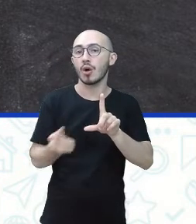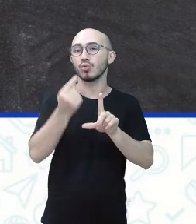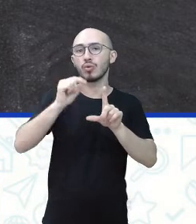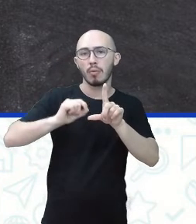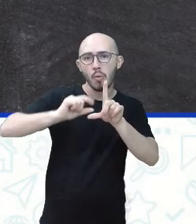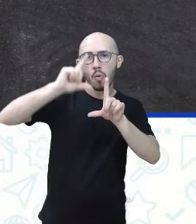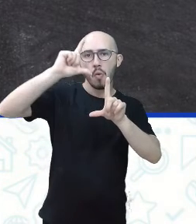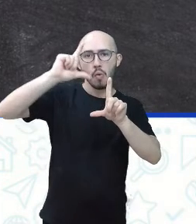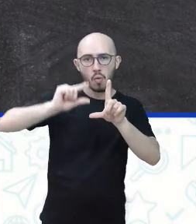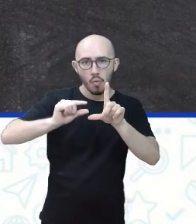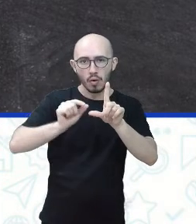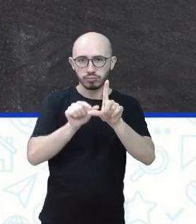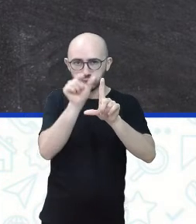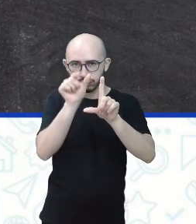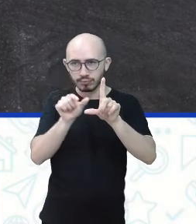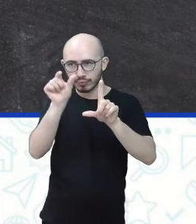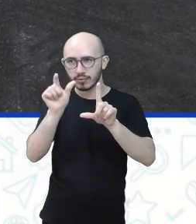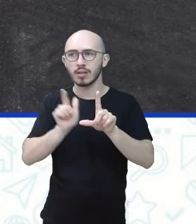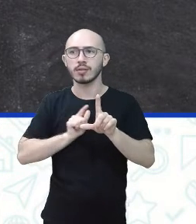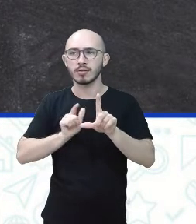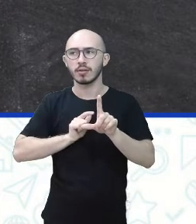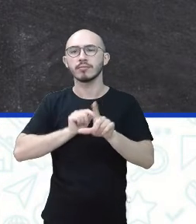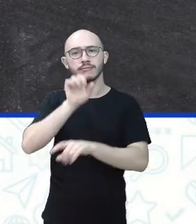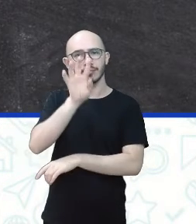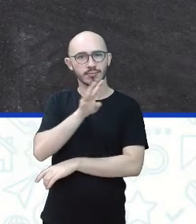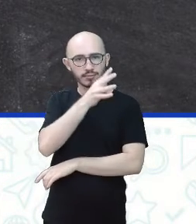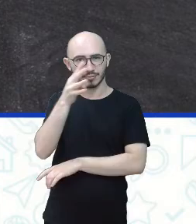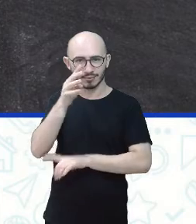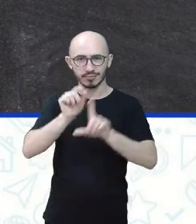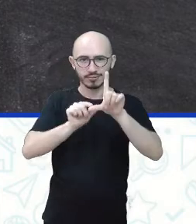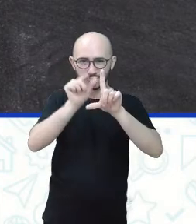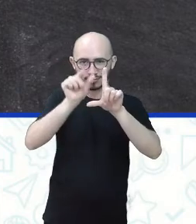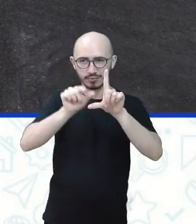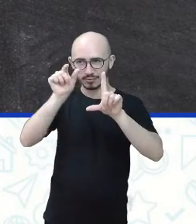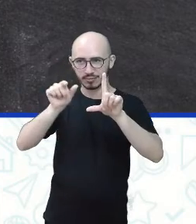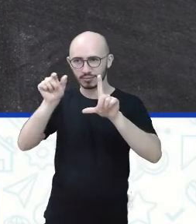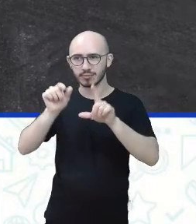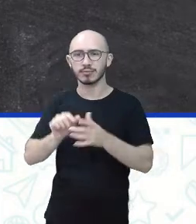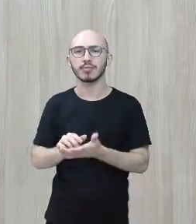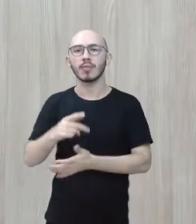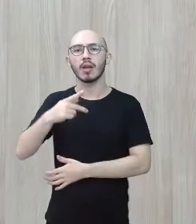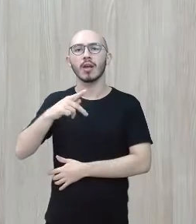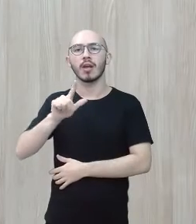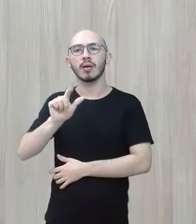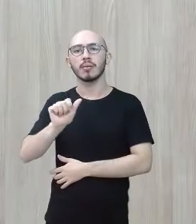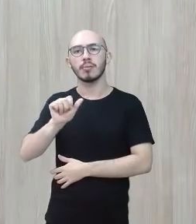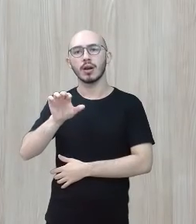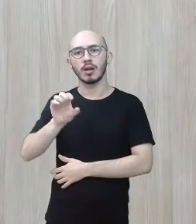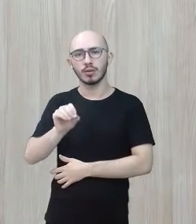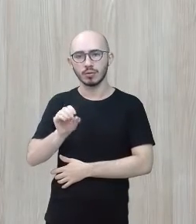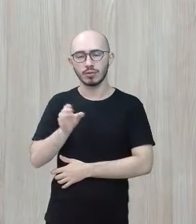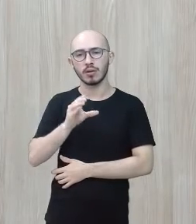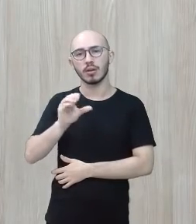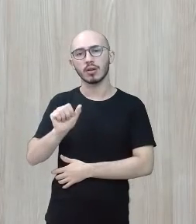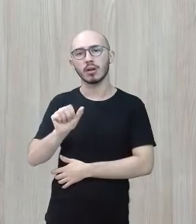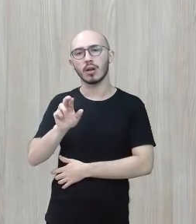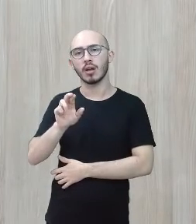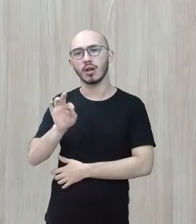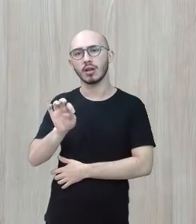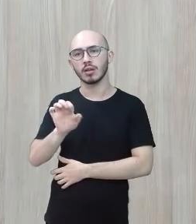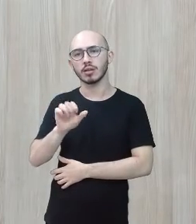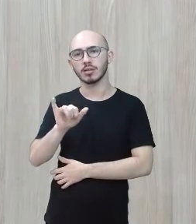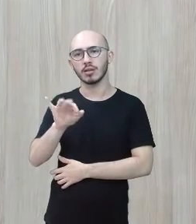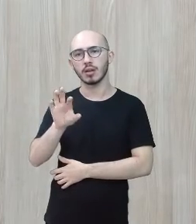né? Colocamos aí um plano cartesiano para lhe ajudar. O plano cartesiano é essas bolinhas, né? Esses eixos aí,